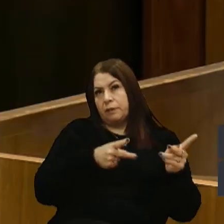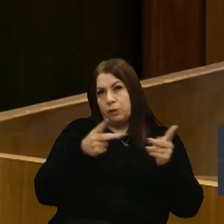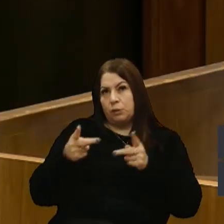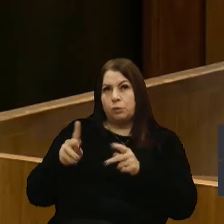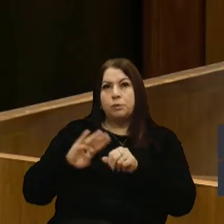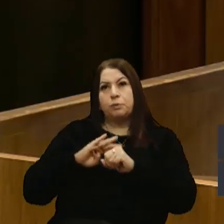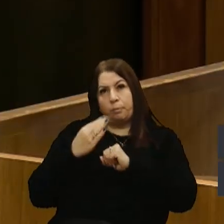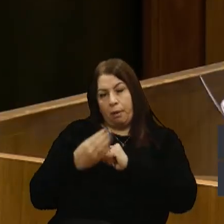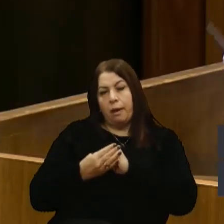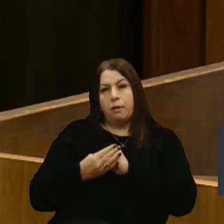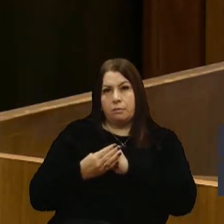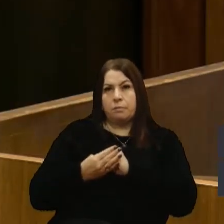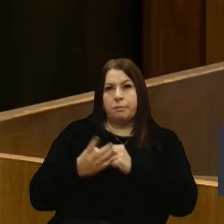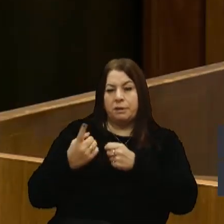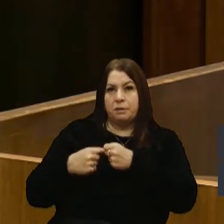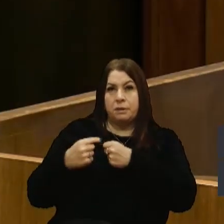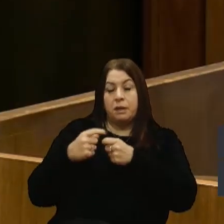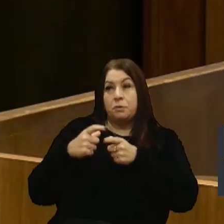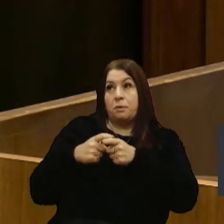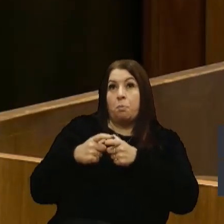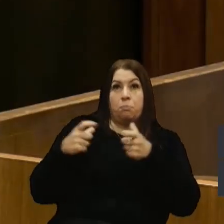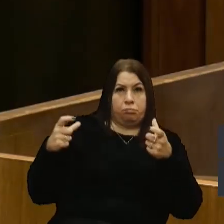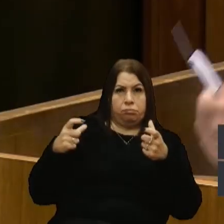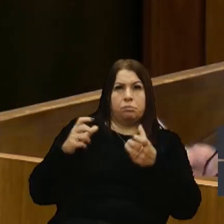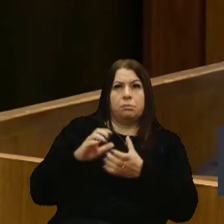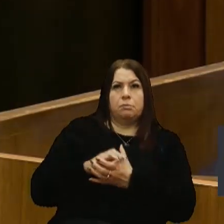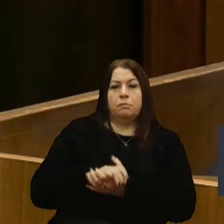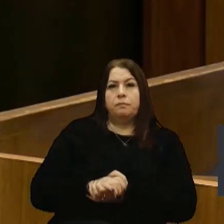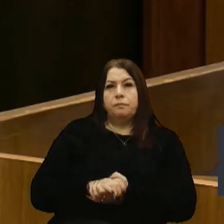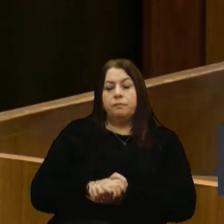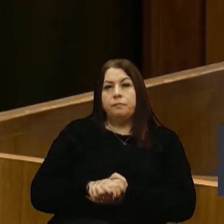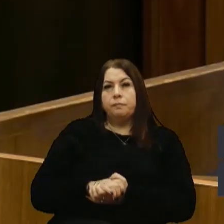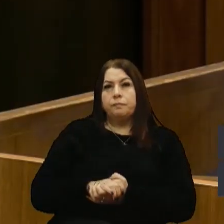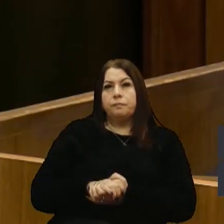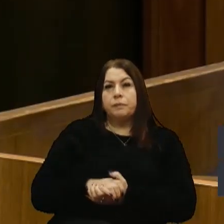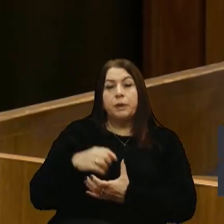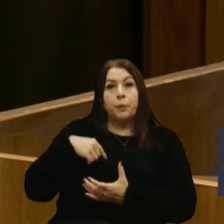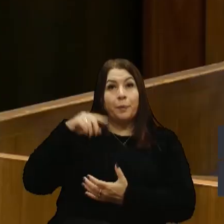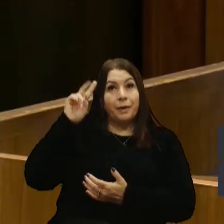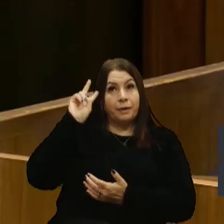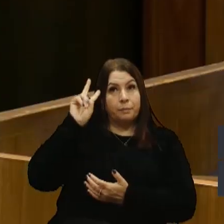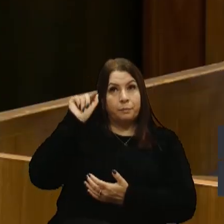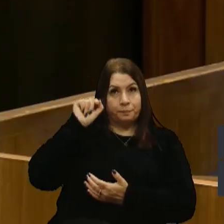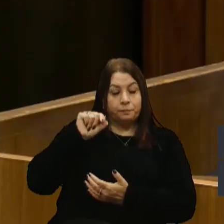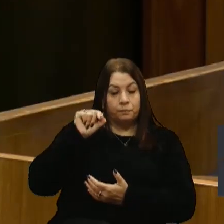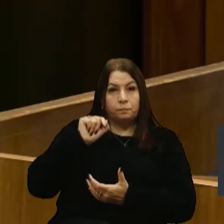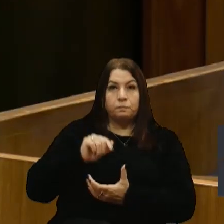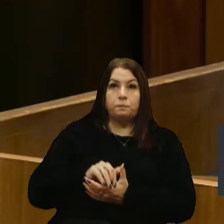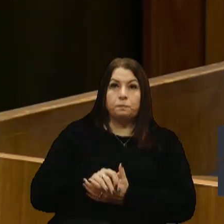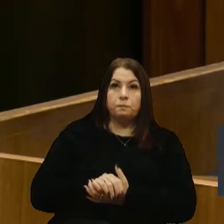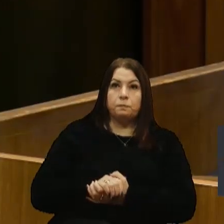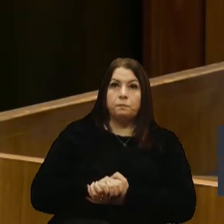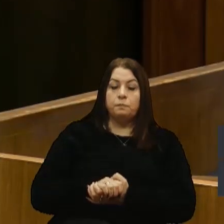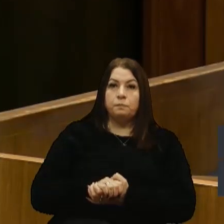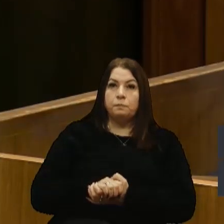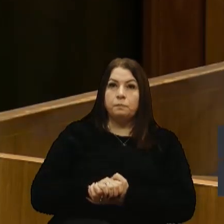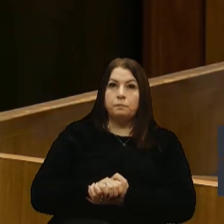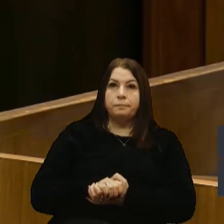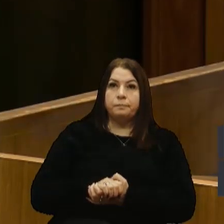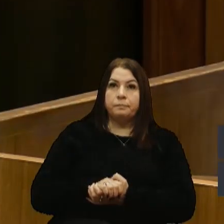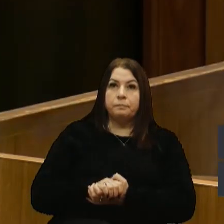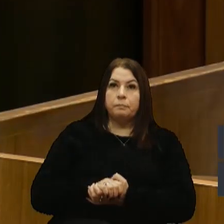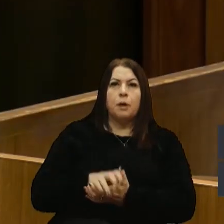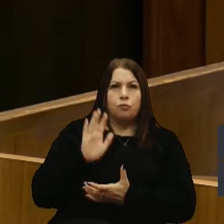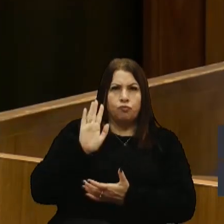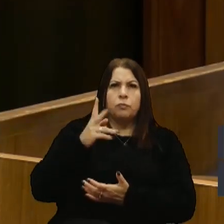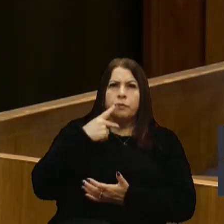bairros, mas a cidade é muito grande. E eu lembro aqui que eu